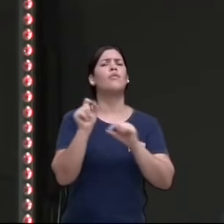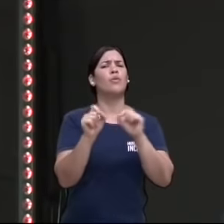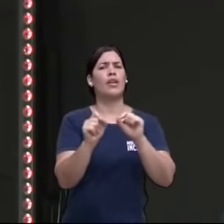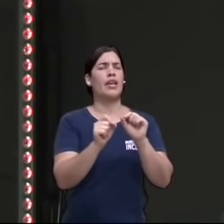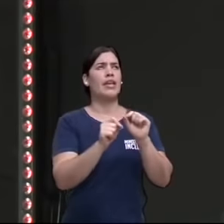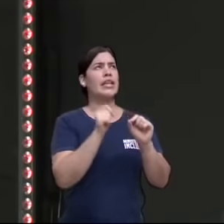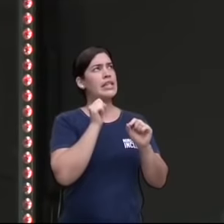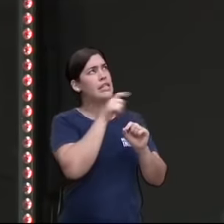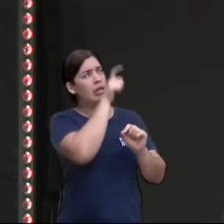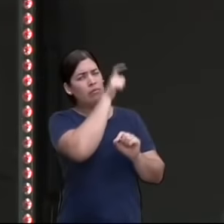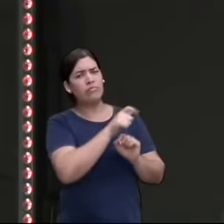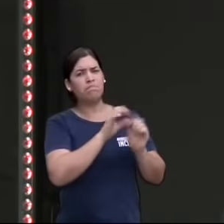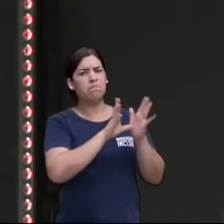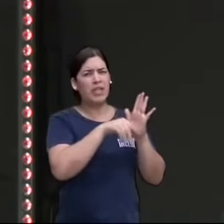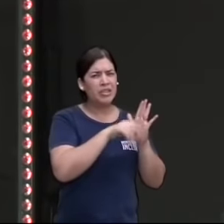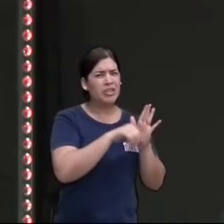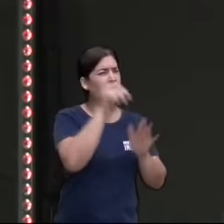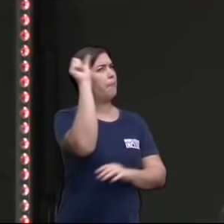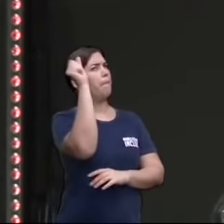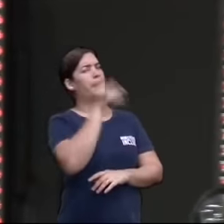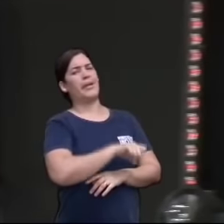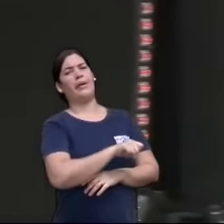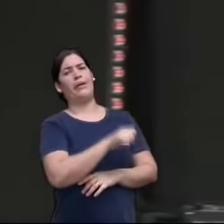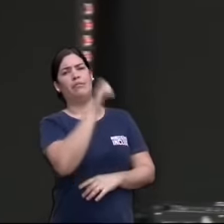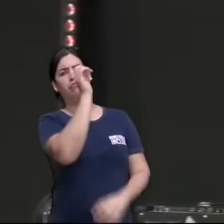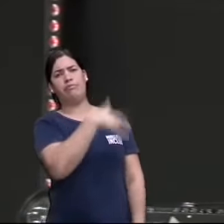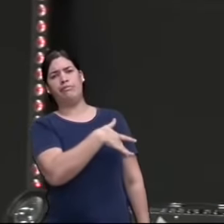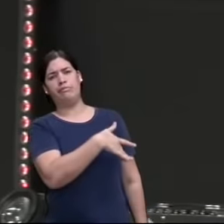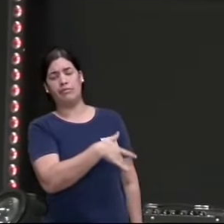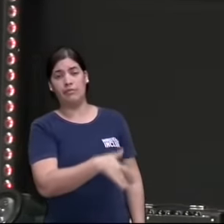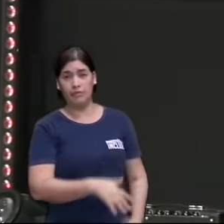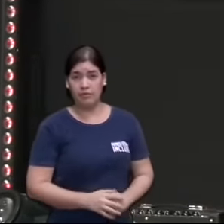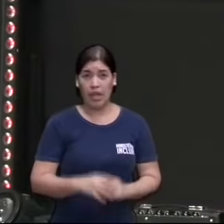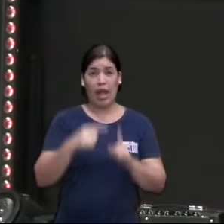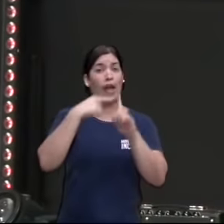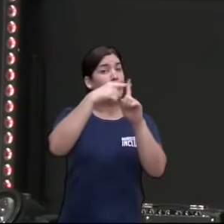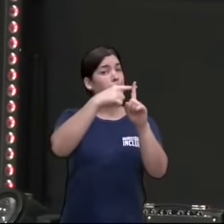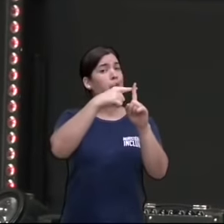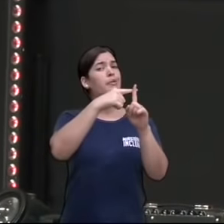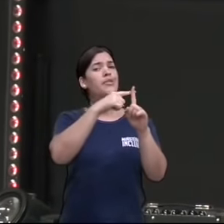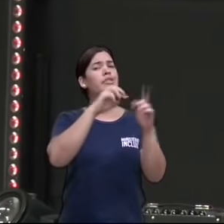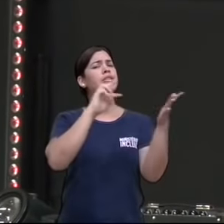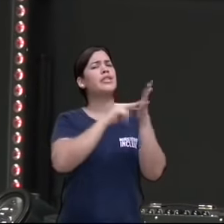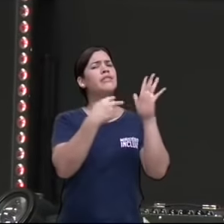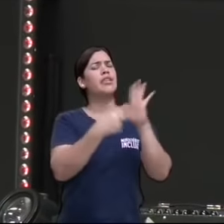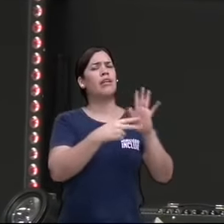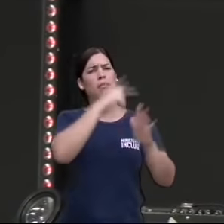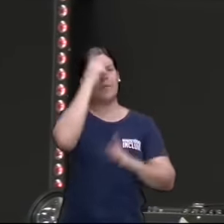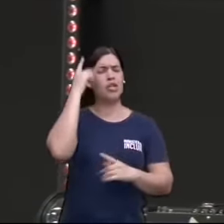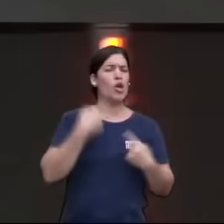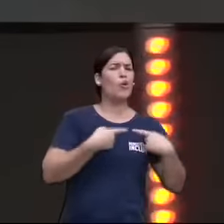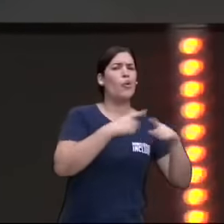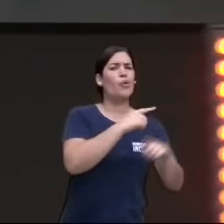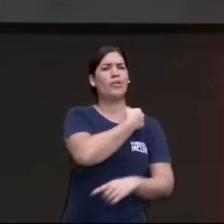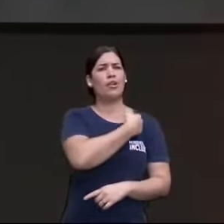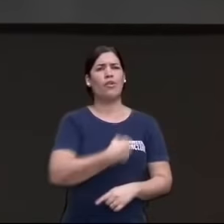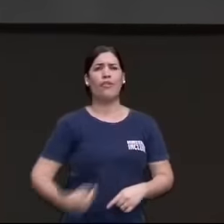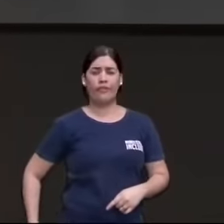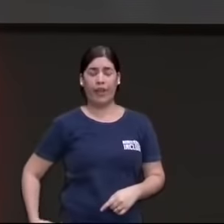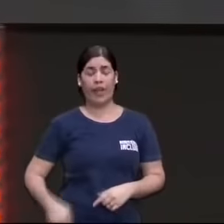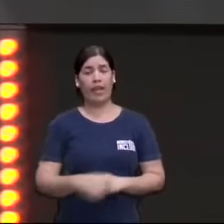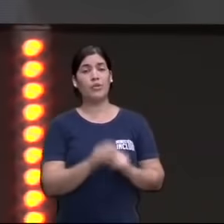todos. A cruz era para o impostor, para o traidor do governo,